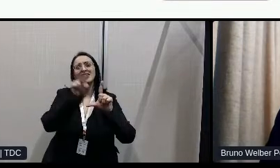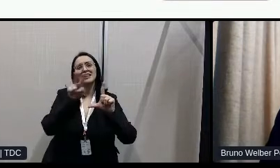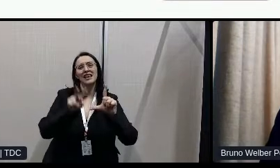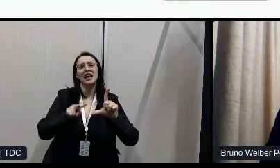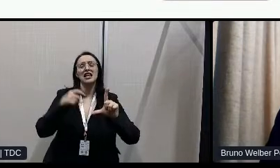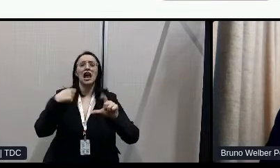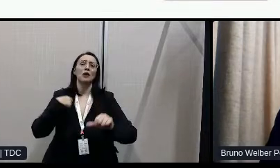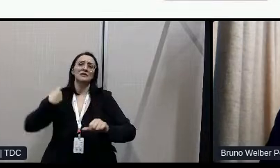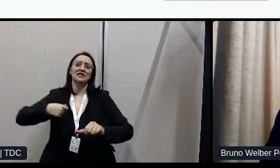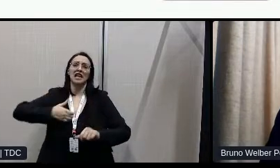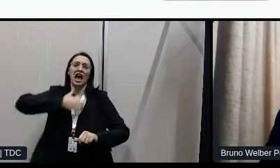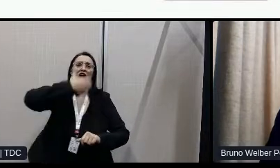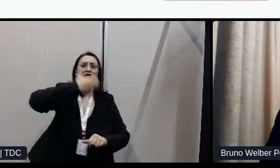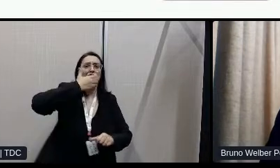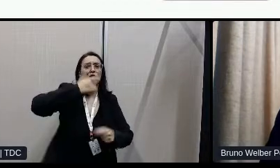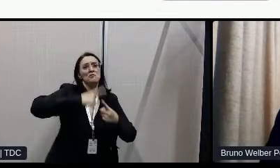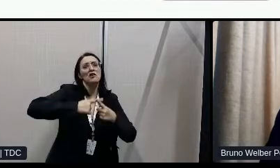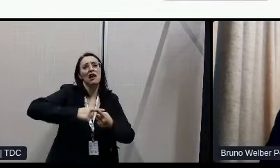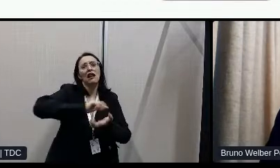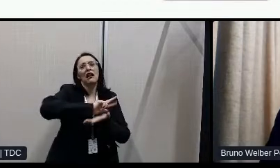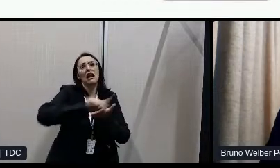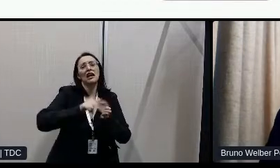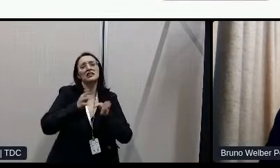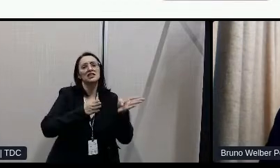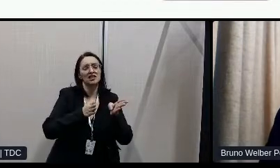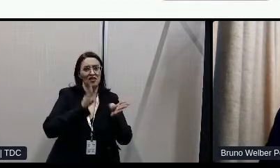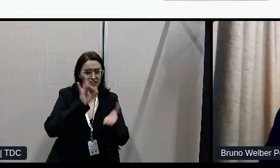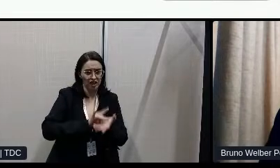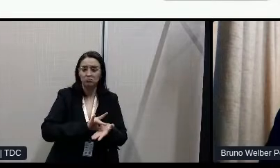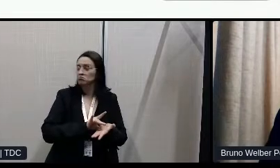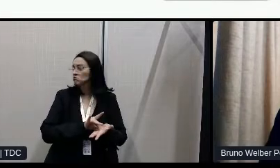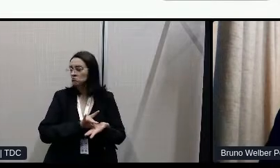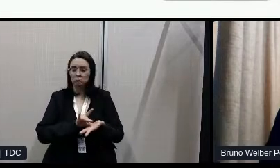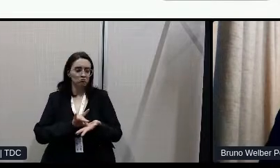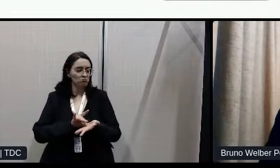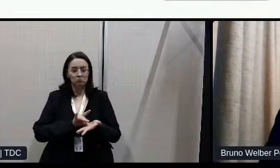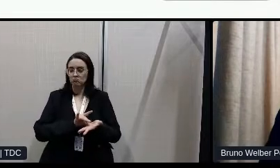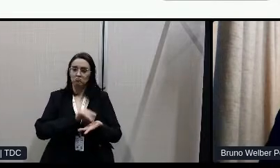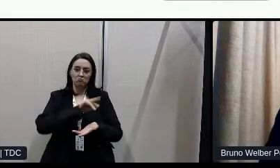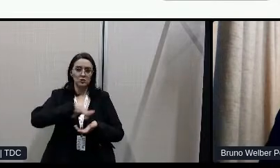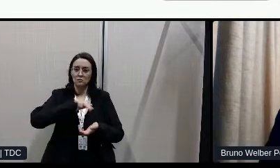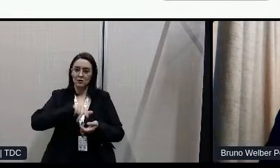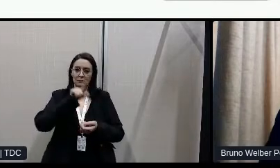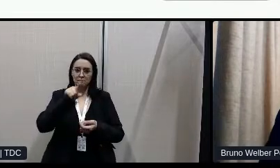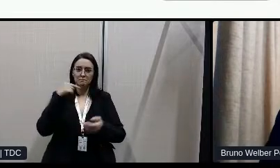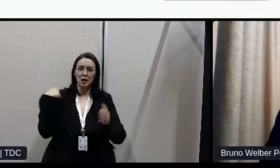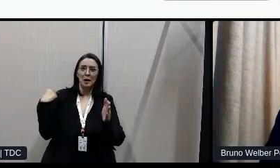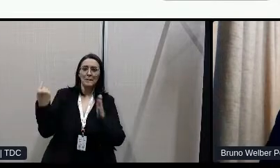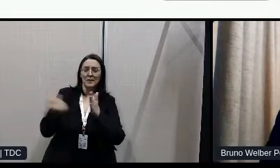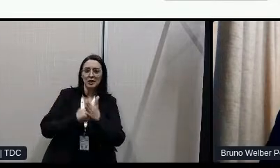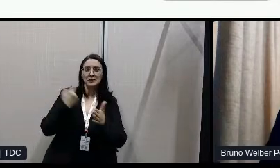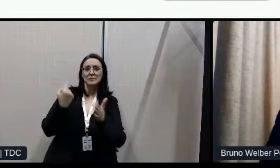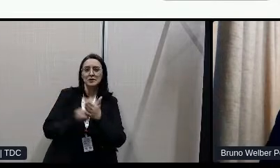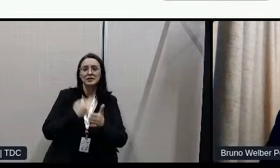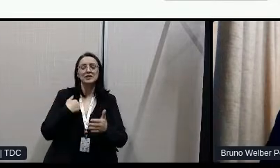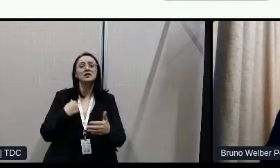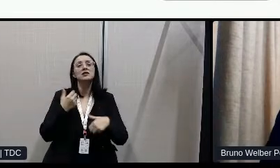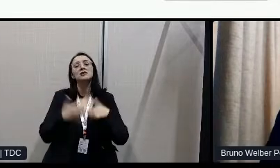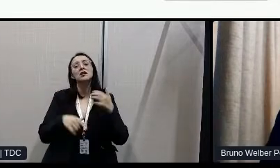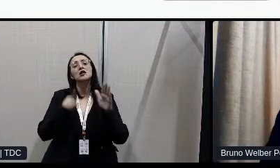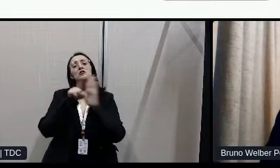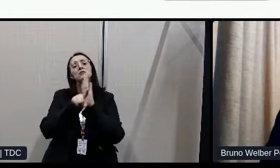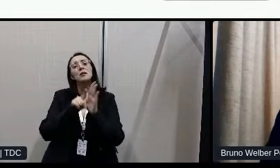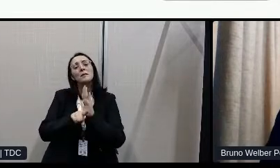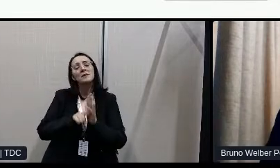iPhone é mais acessível. E não é verdade. E esse foi essa, né, pergunta, essa resposta, esse dado da pesquisa nos comprovou